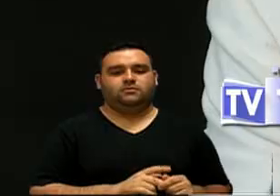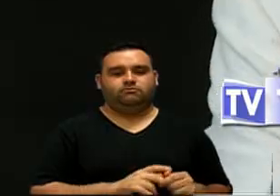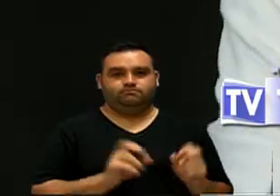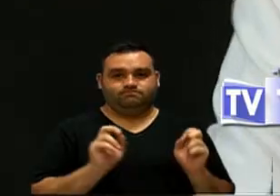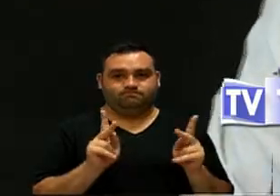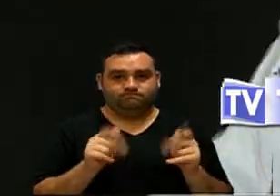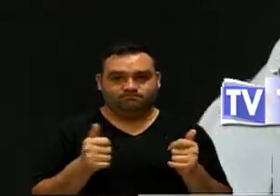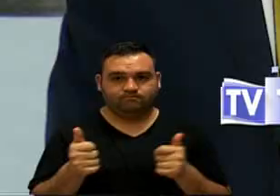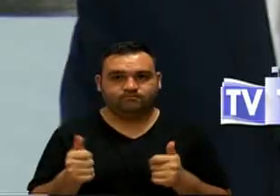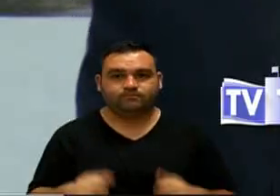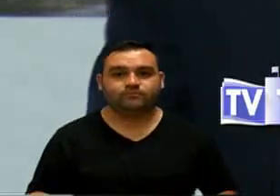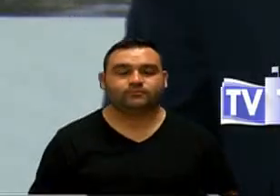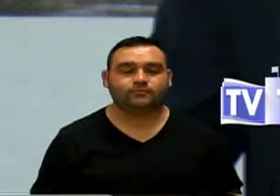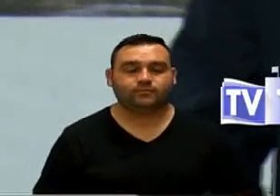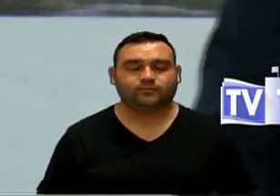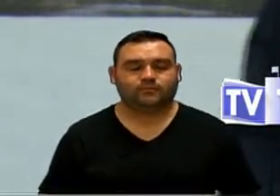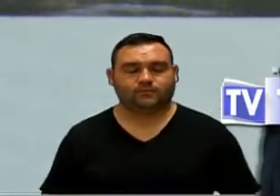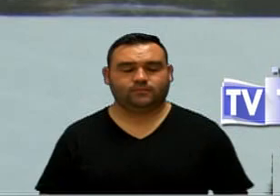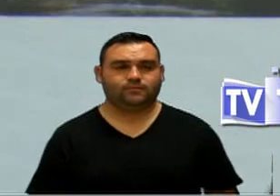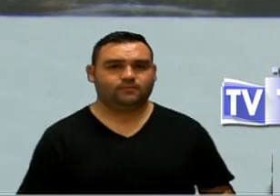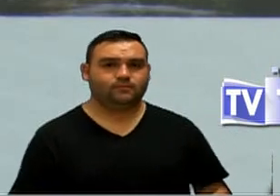Ok.